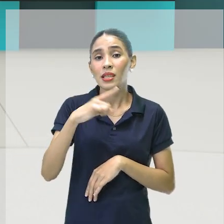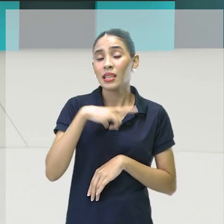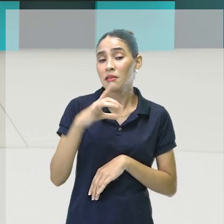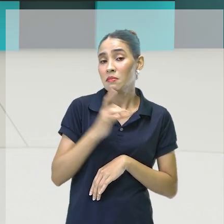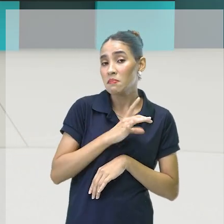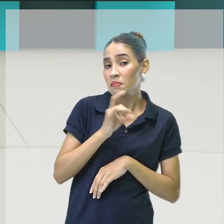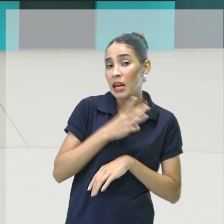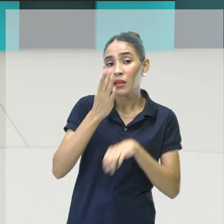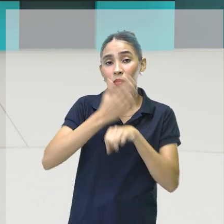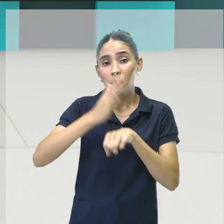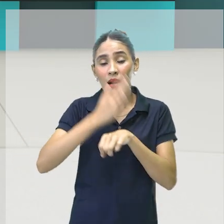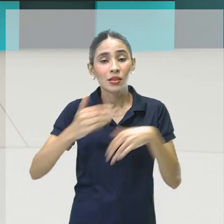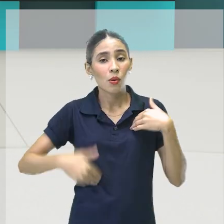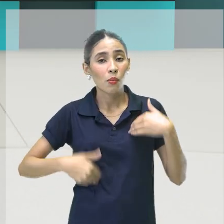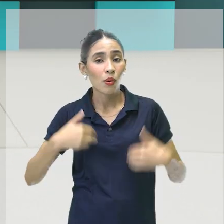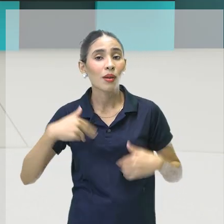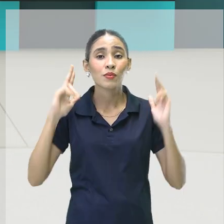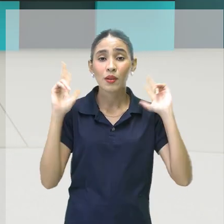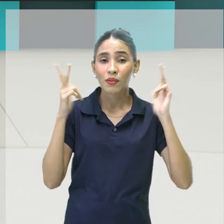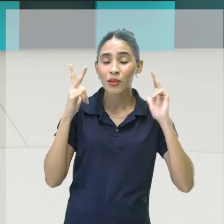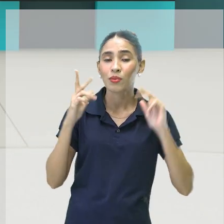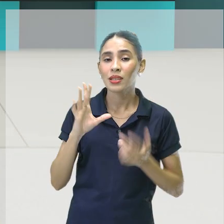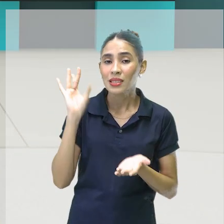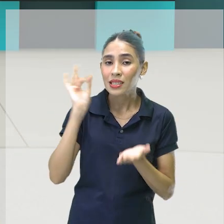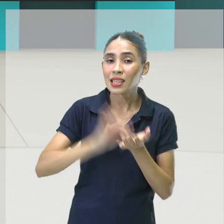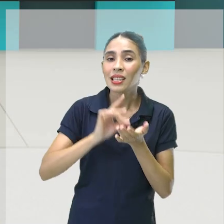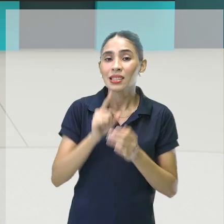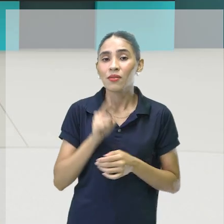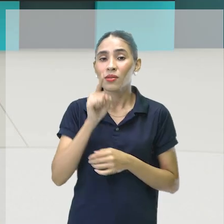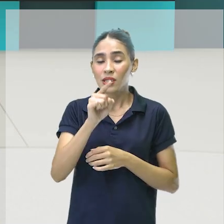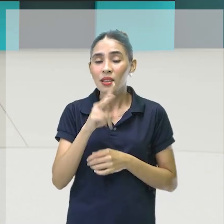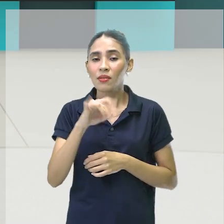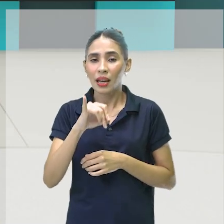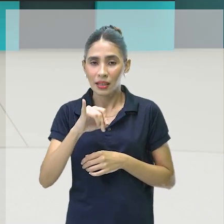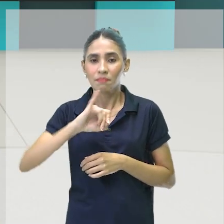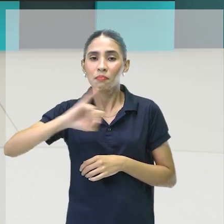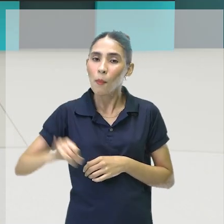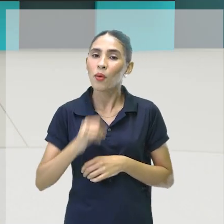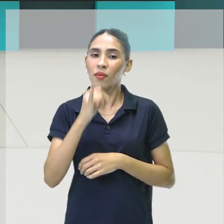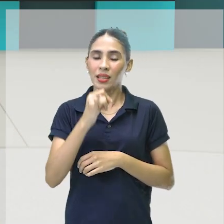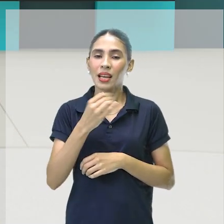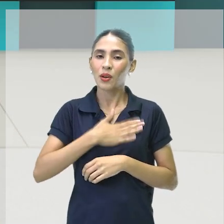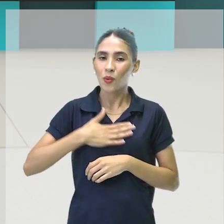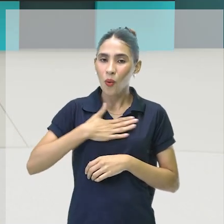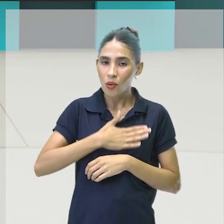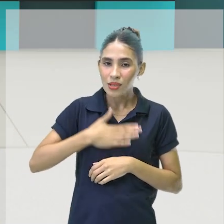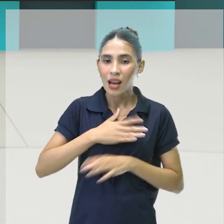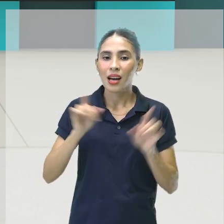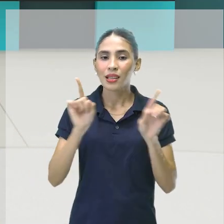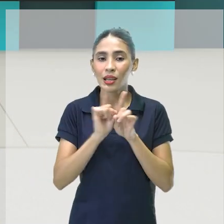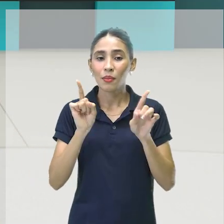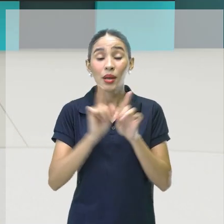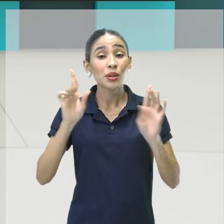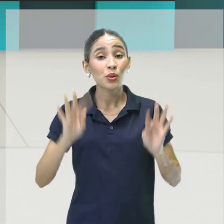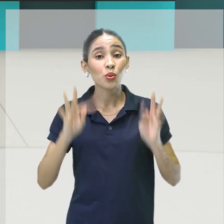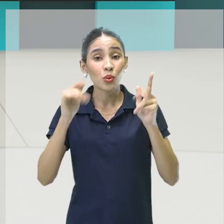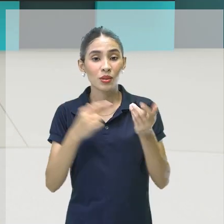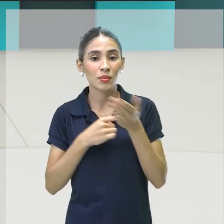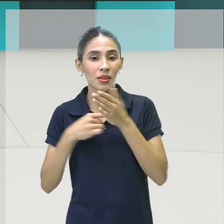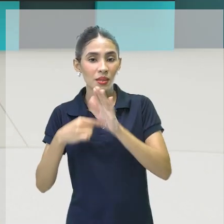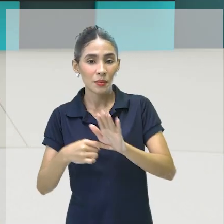certas práticas corporais de aventura, tenho certeza que essa vale a pena, tá? Essas, todas que eu apresentei para